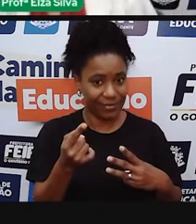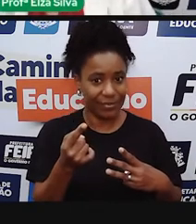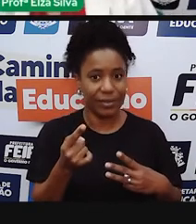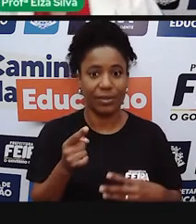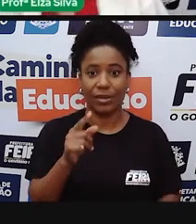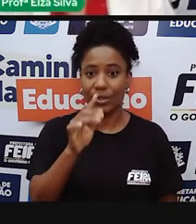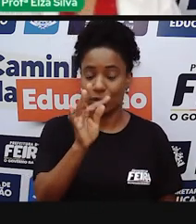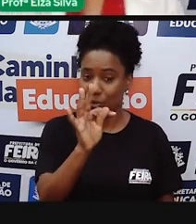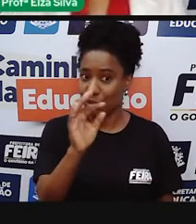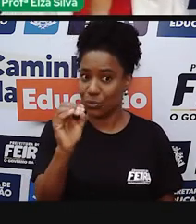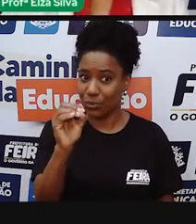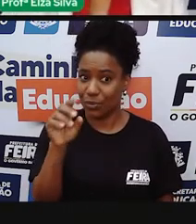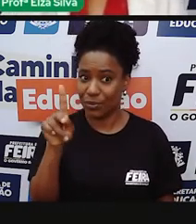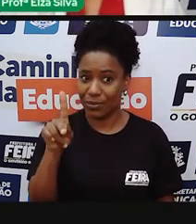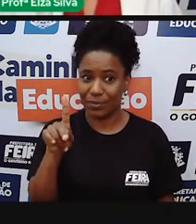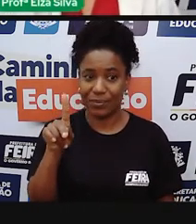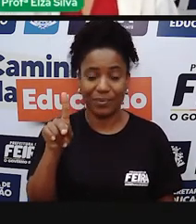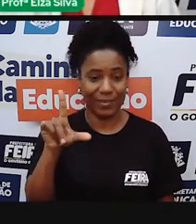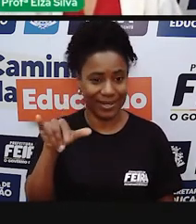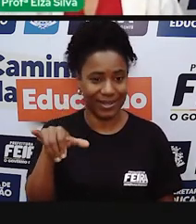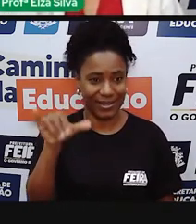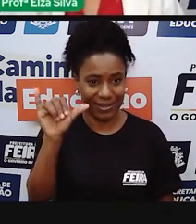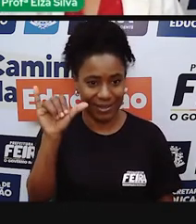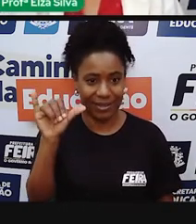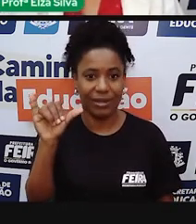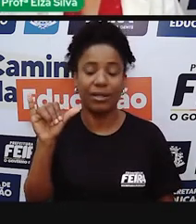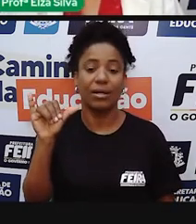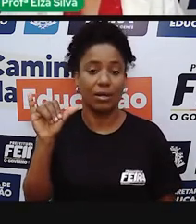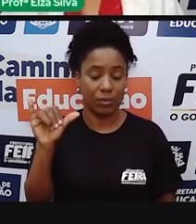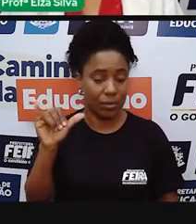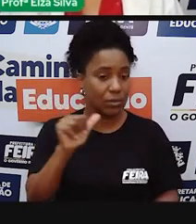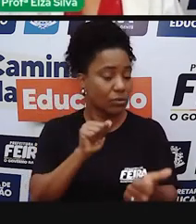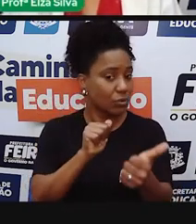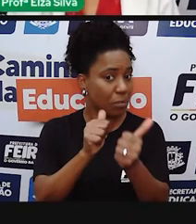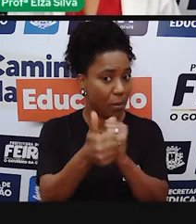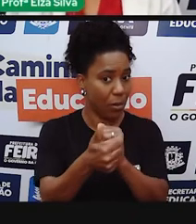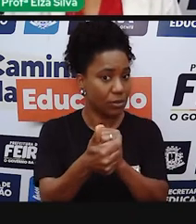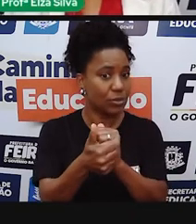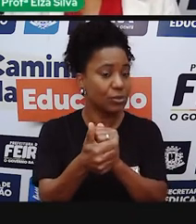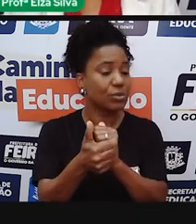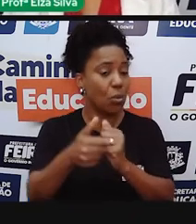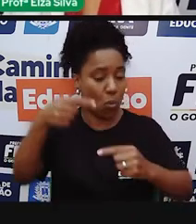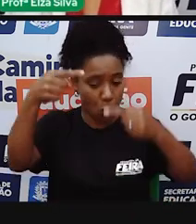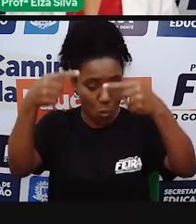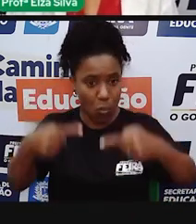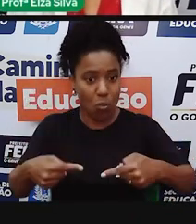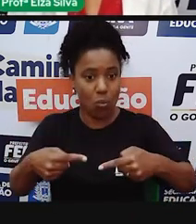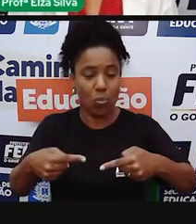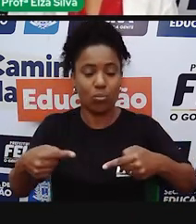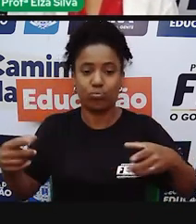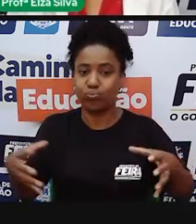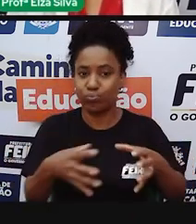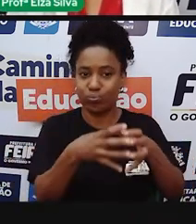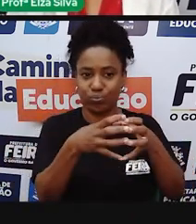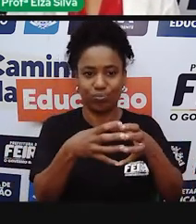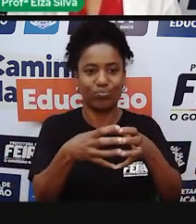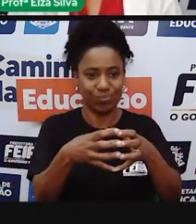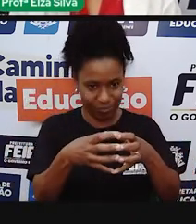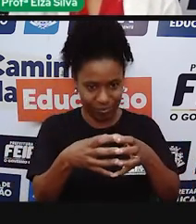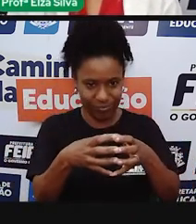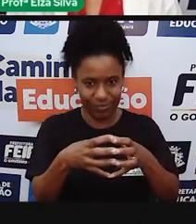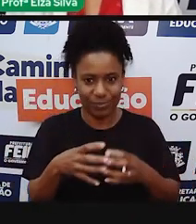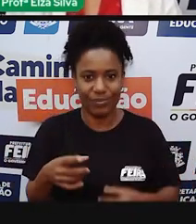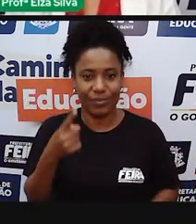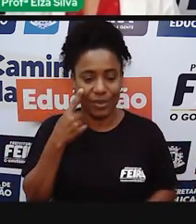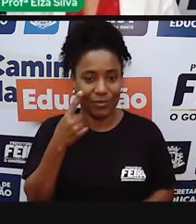verbo to play, nós vamos utilizar quando os esportes envolverem competições em equipe. Então, I